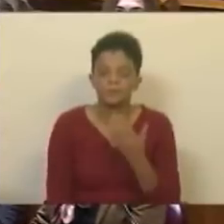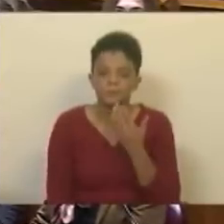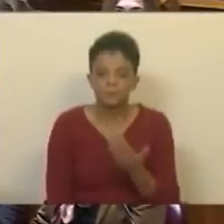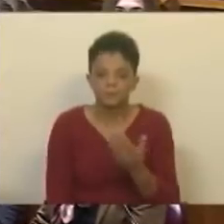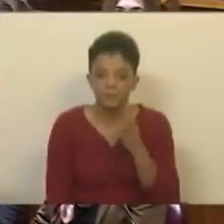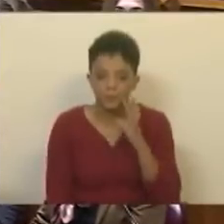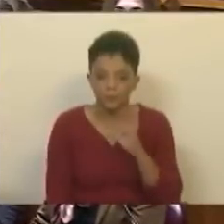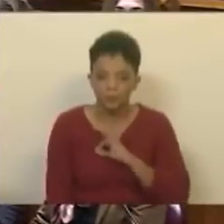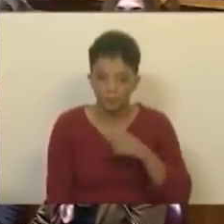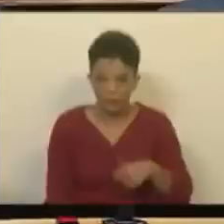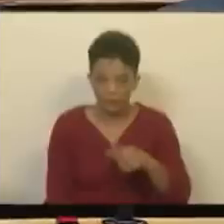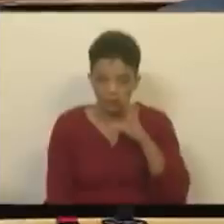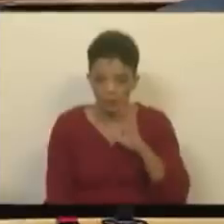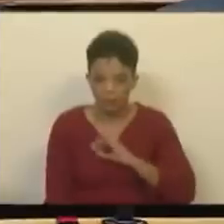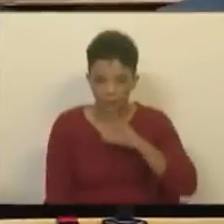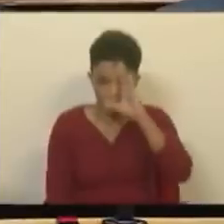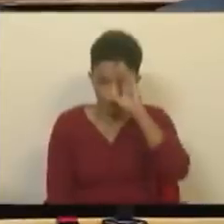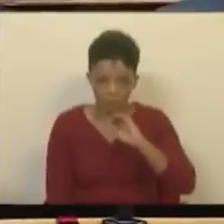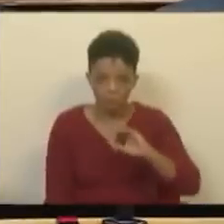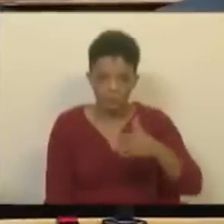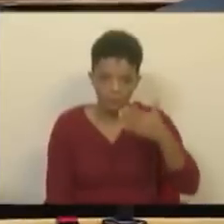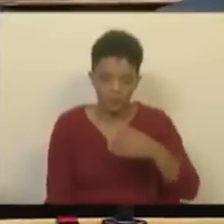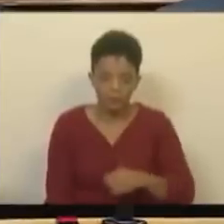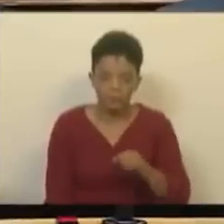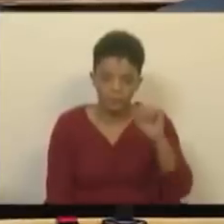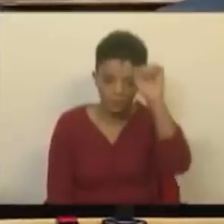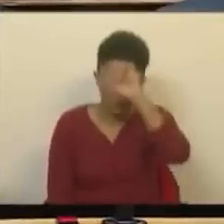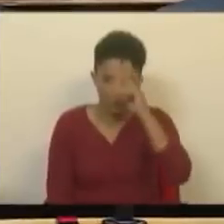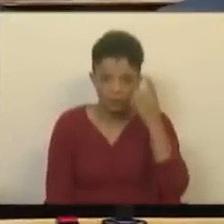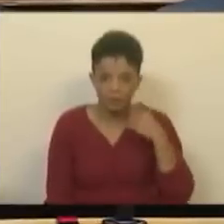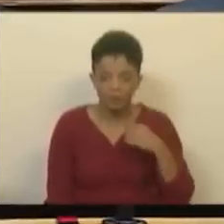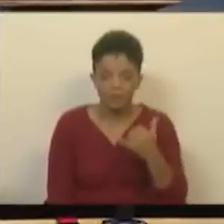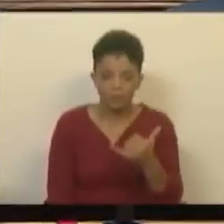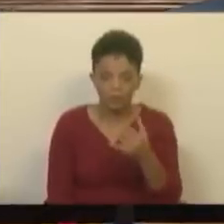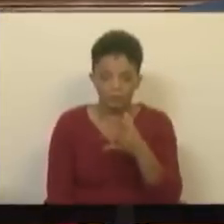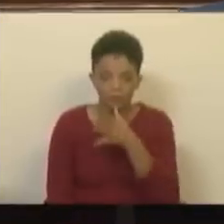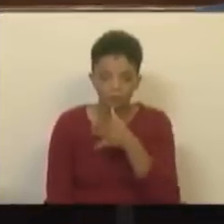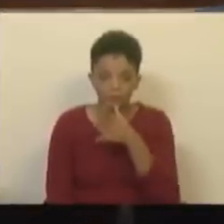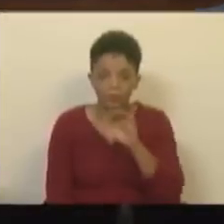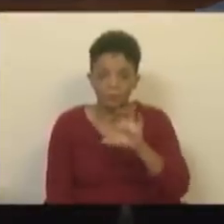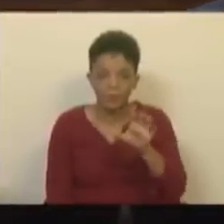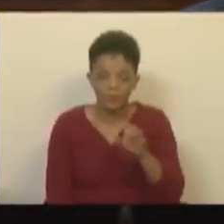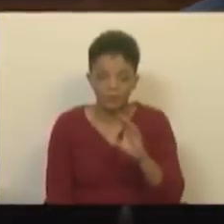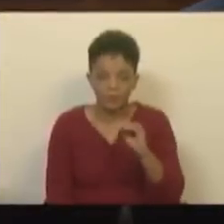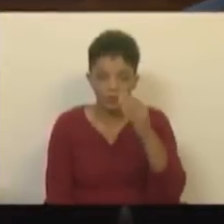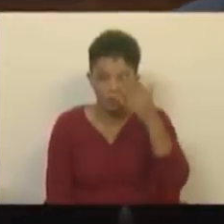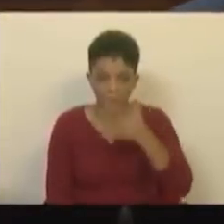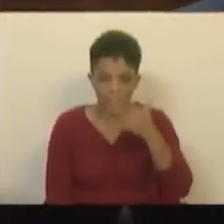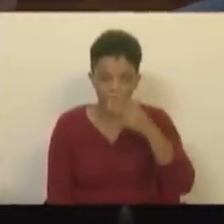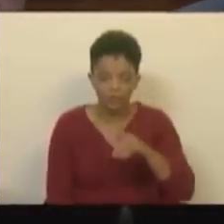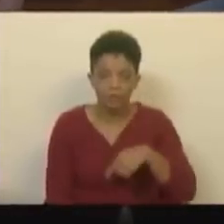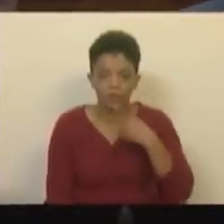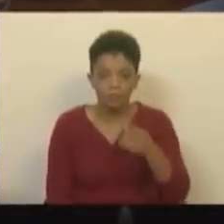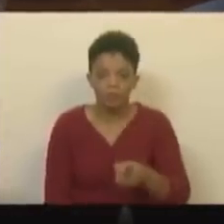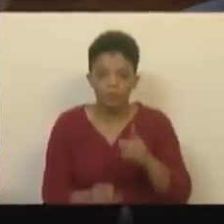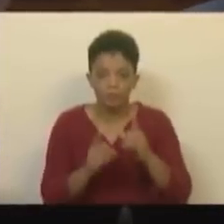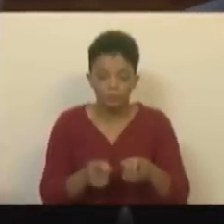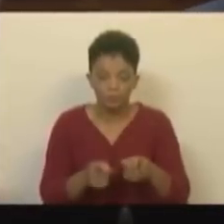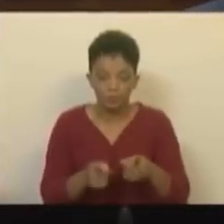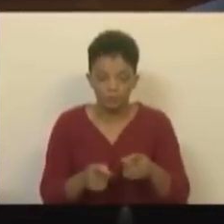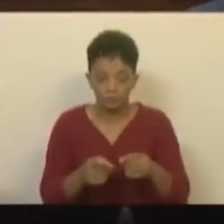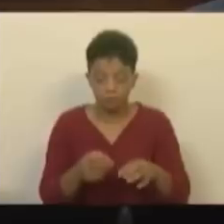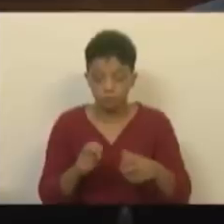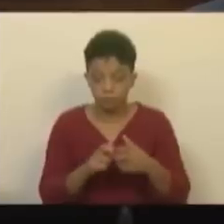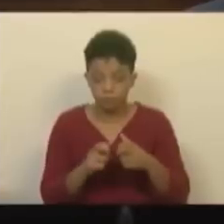obrigado senhor presidente senhores no dia 2 de Janeiro fez uma comunicação ao país 10 dias depois do início de uma grave crise